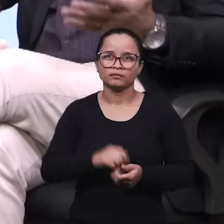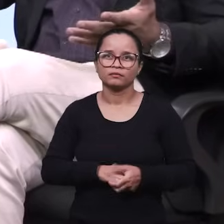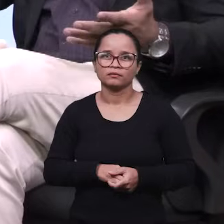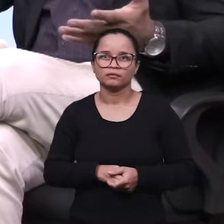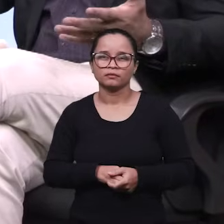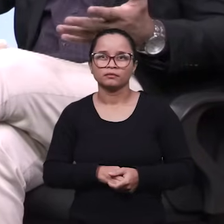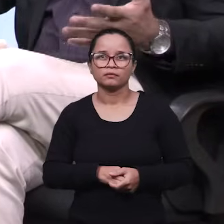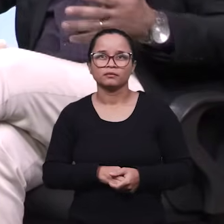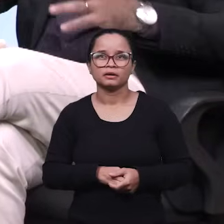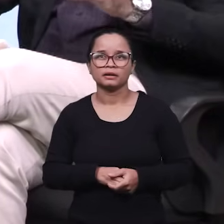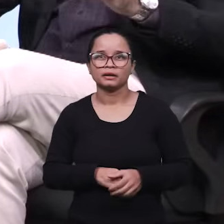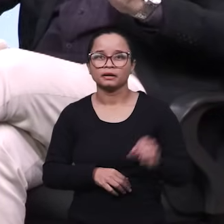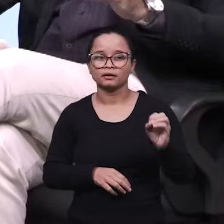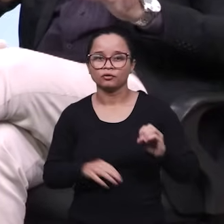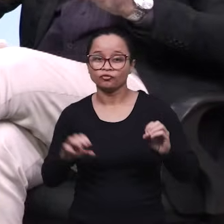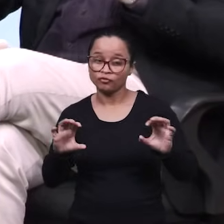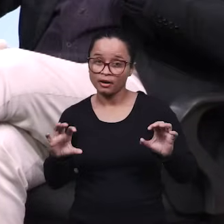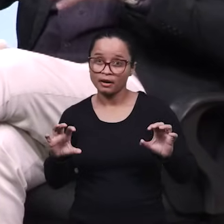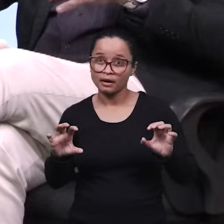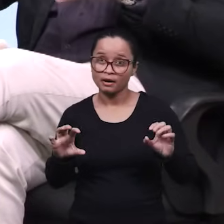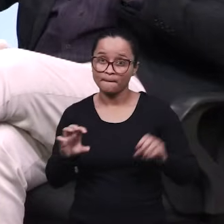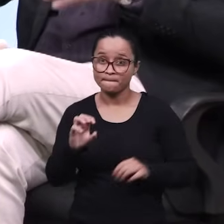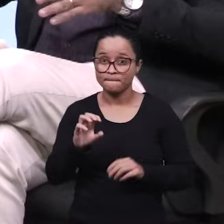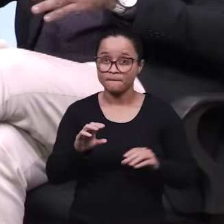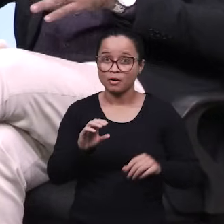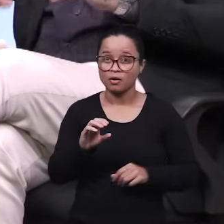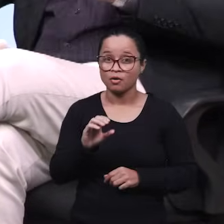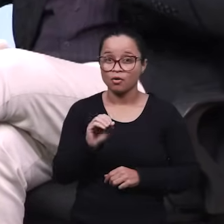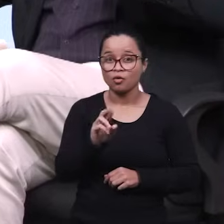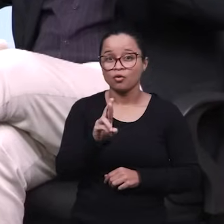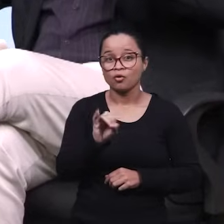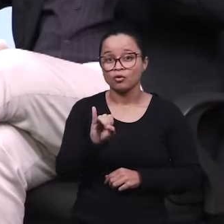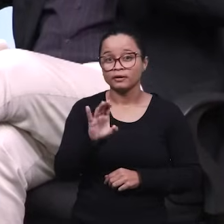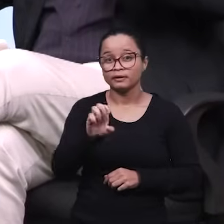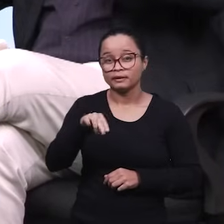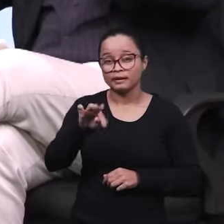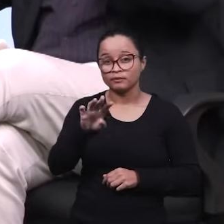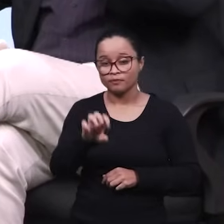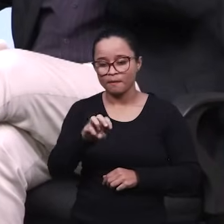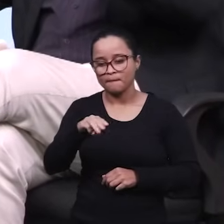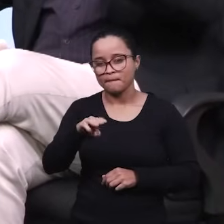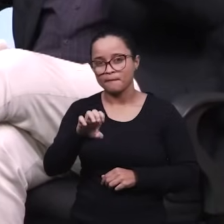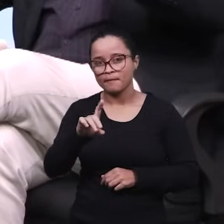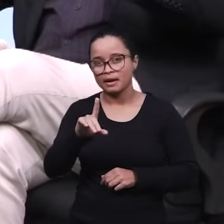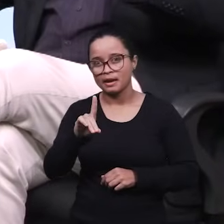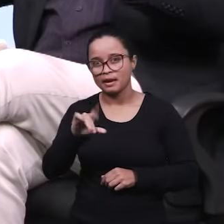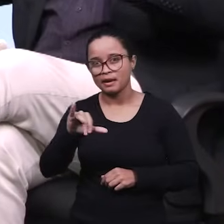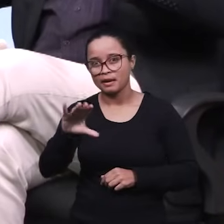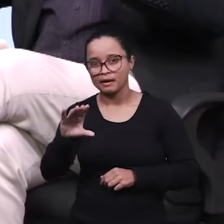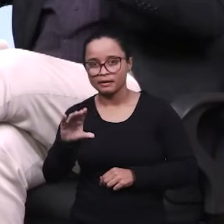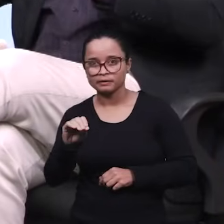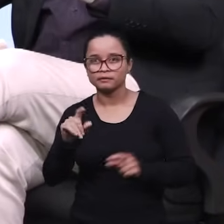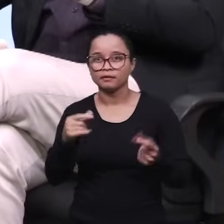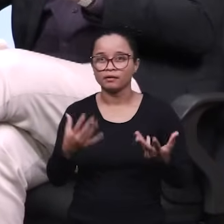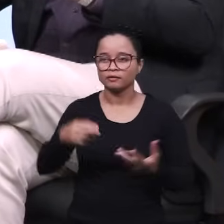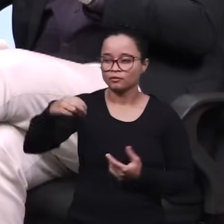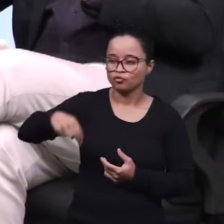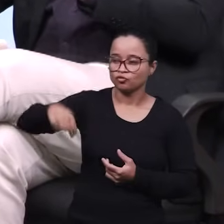Oriente Próximo, né? Porque o Oriente Médio é uma nomenclatura militar. Então, passando